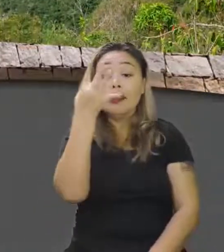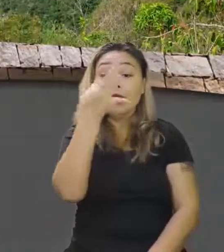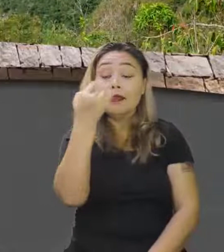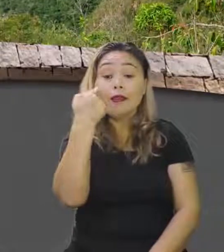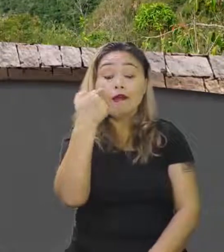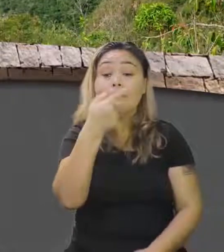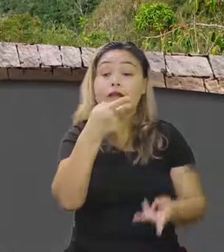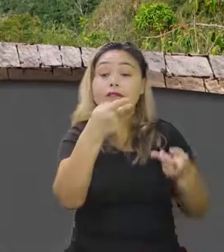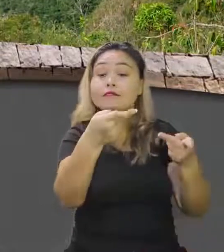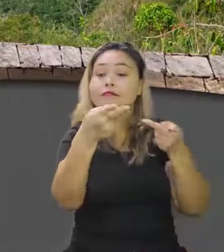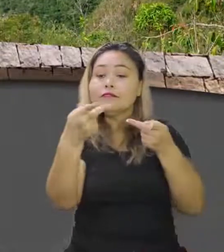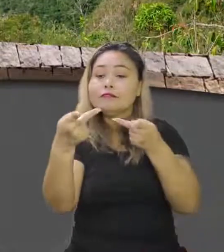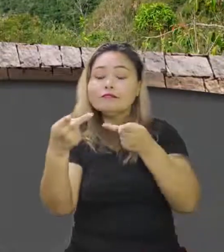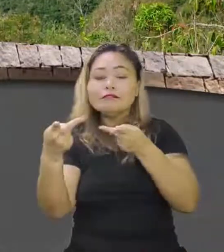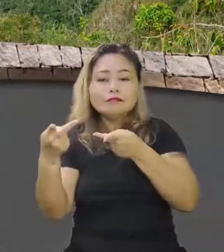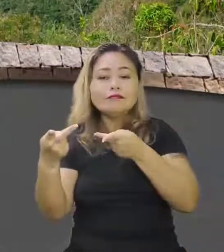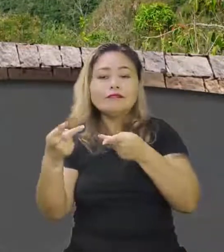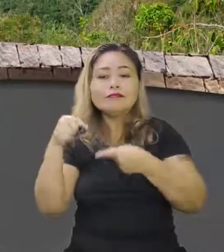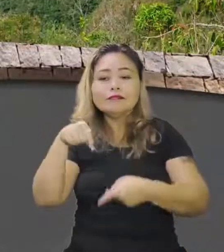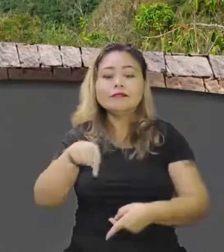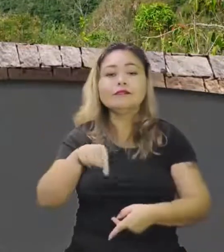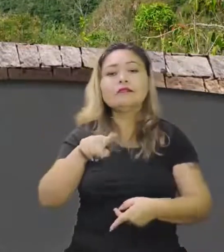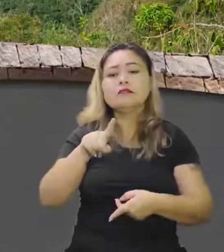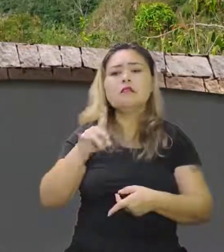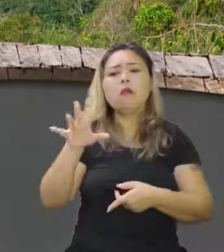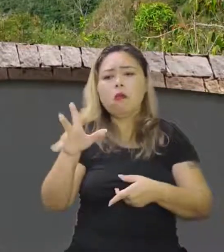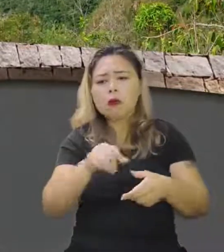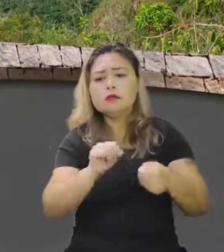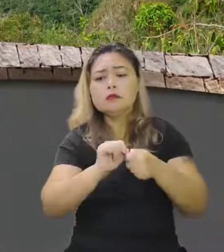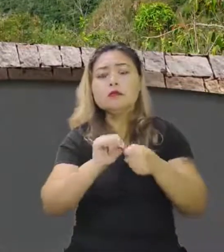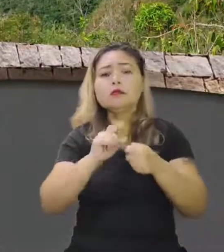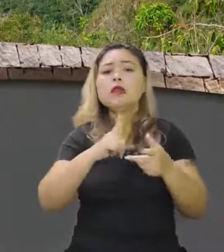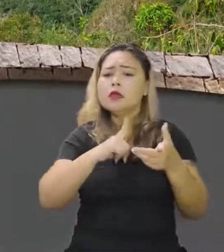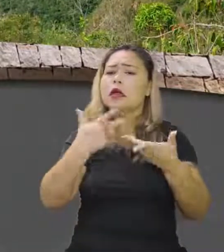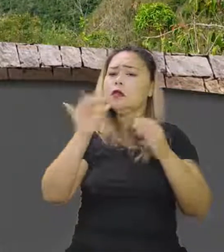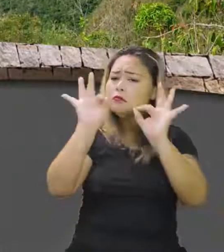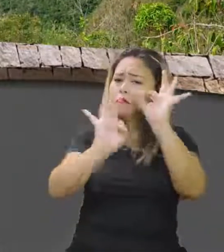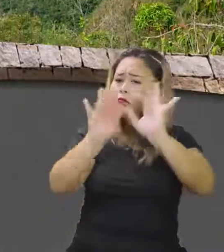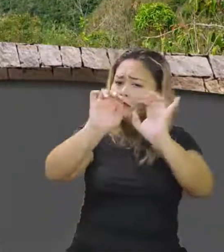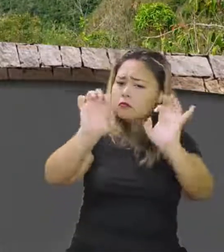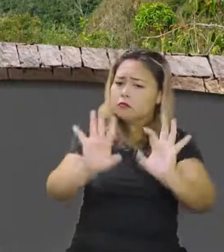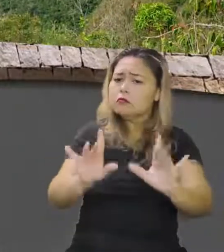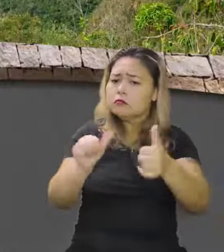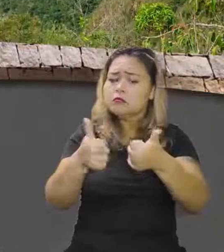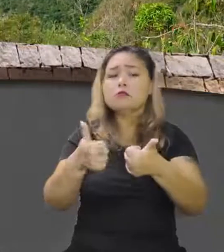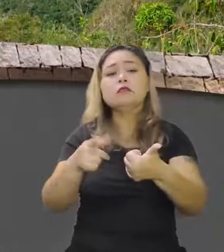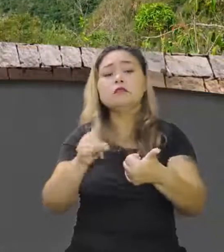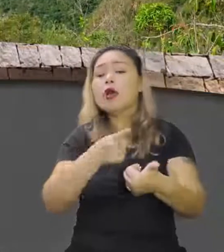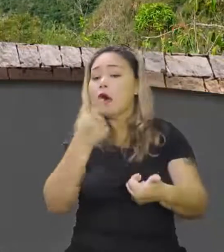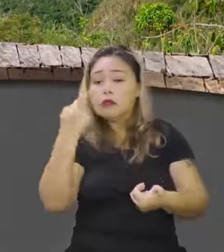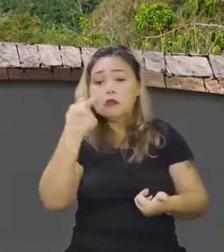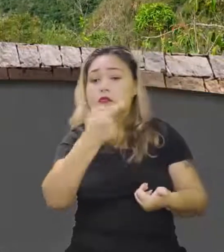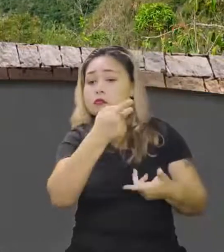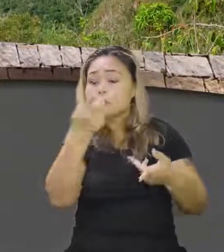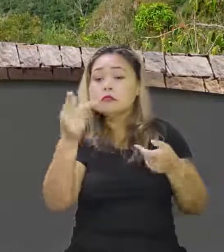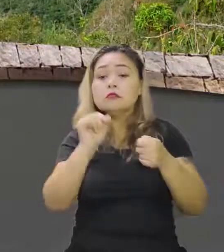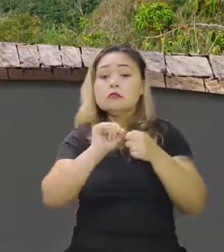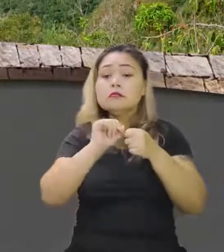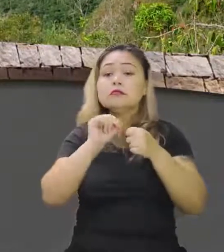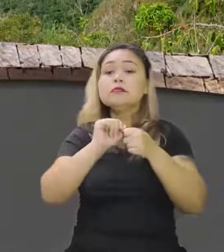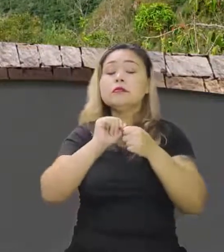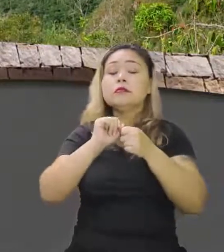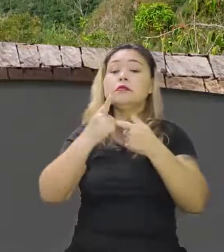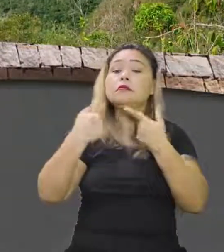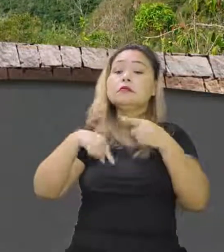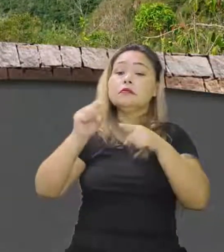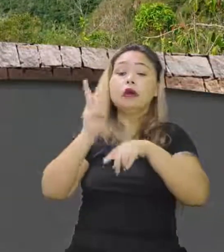museu daqui, mas foi muito saqueado. Mas tem uma boa infraestrutura agora lá, tá? Dá uma olhada também nas caixas